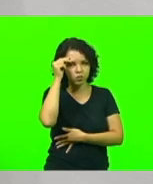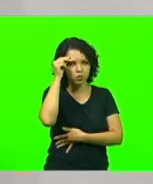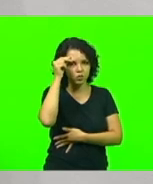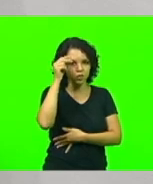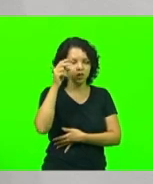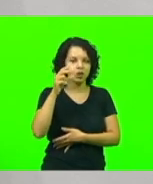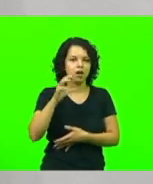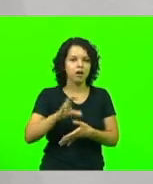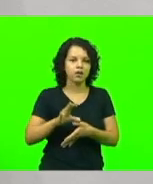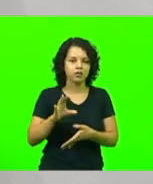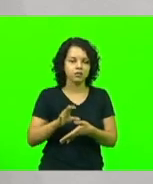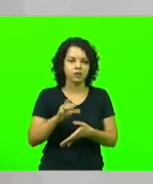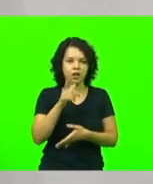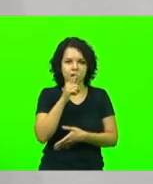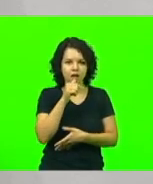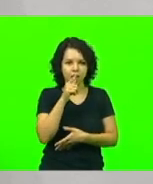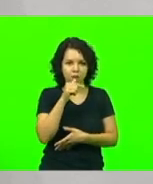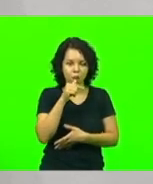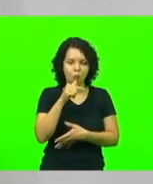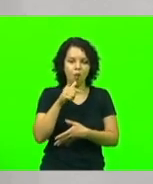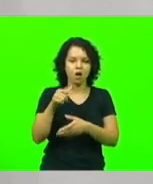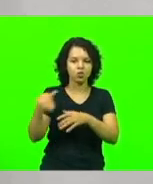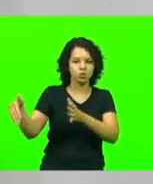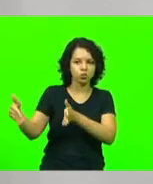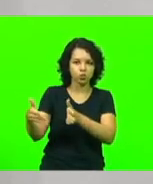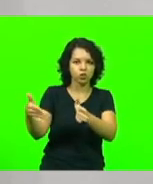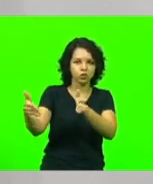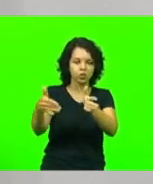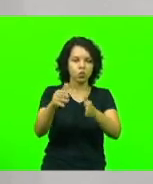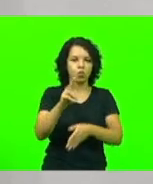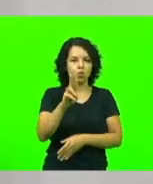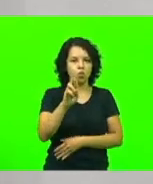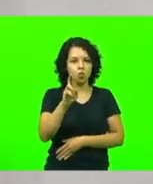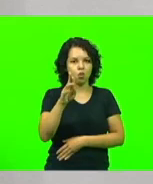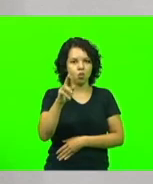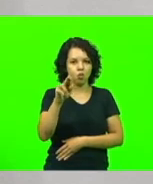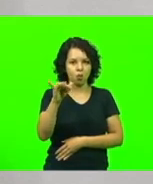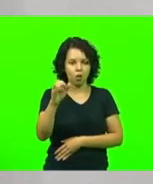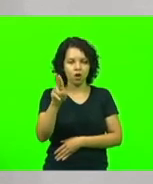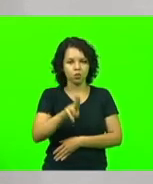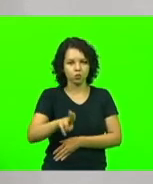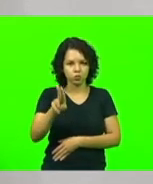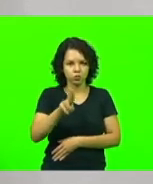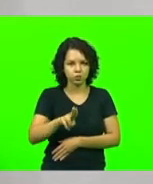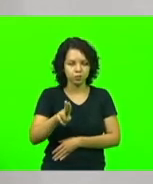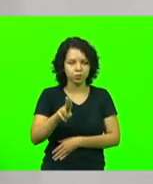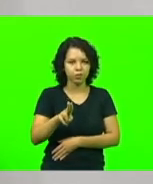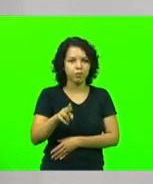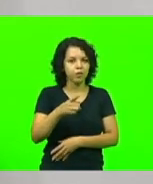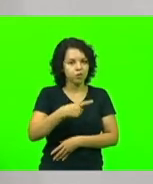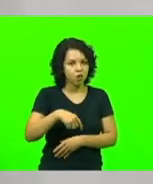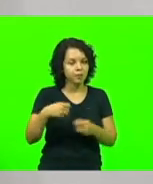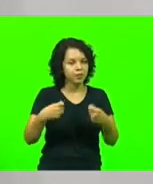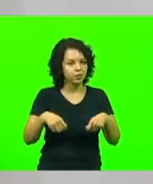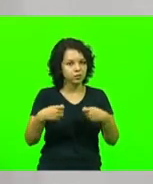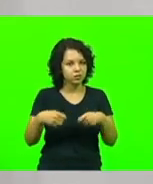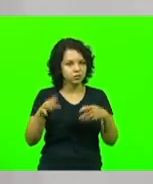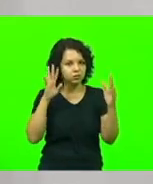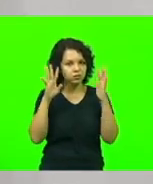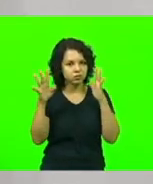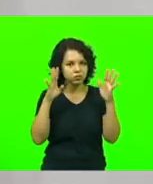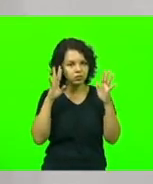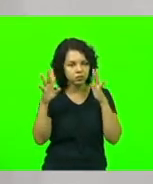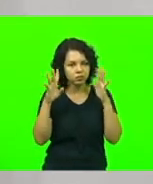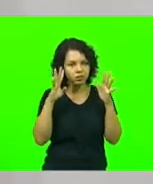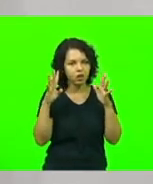Uruguai. Mas tem uma situação que a gente precisa refletir muito sobre os impactos e a quem a estiagem